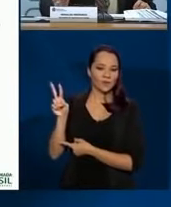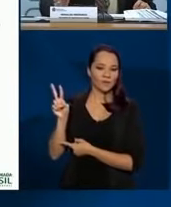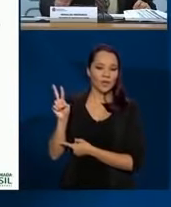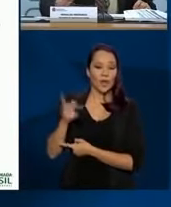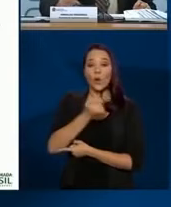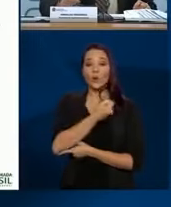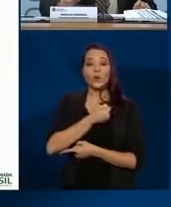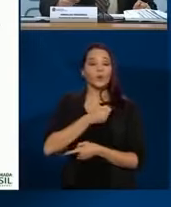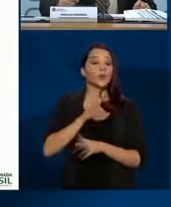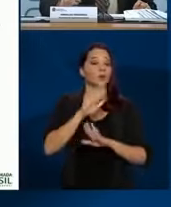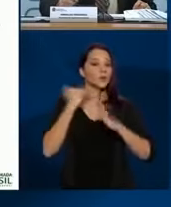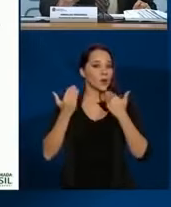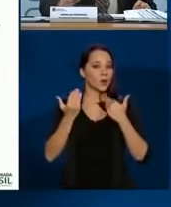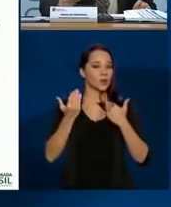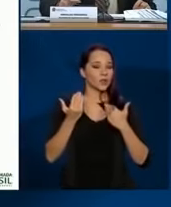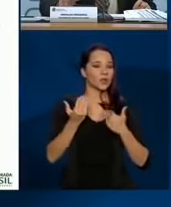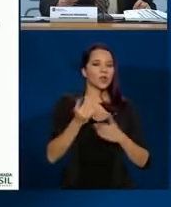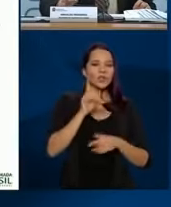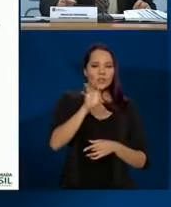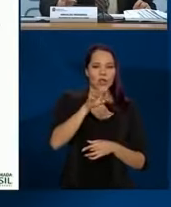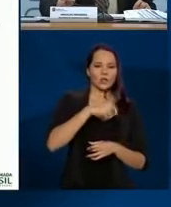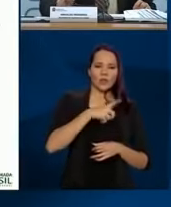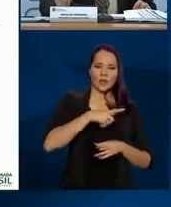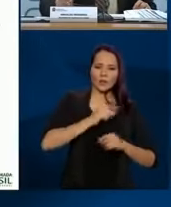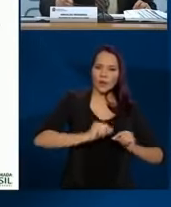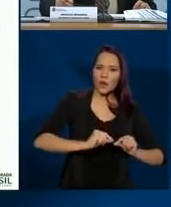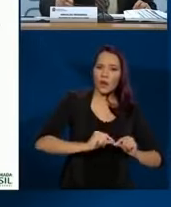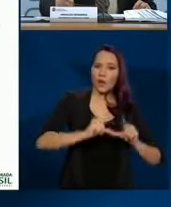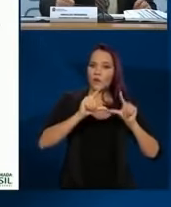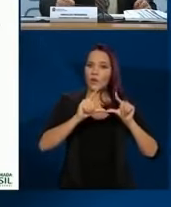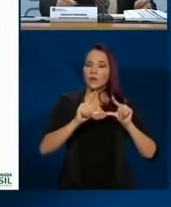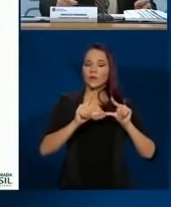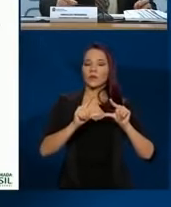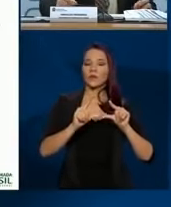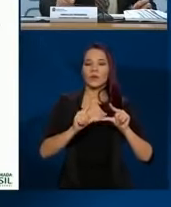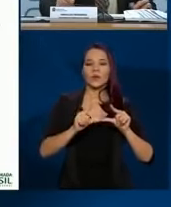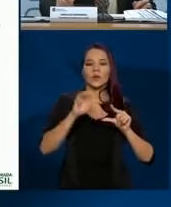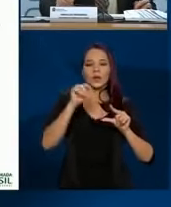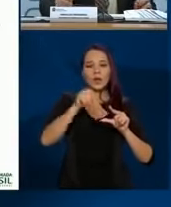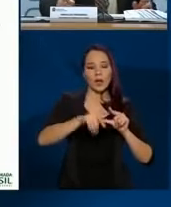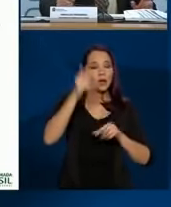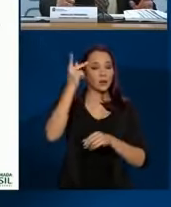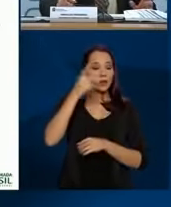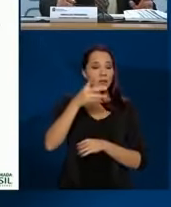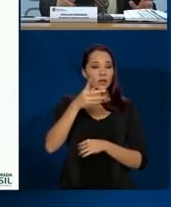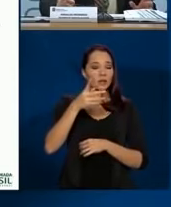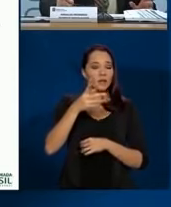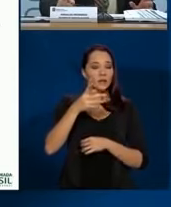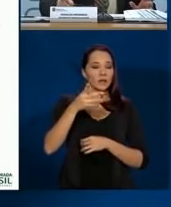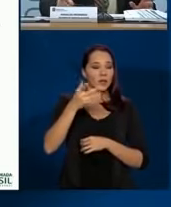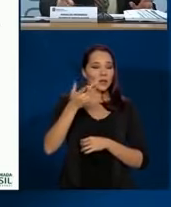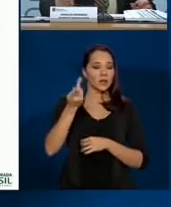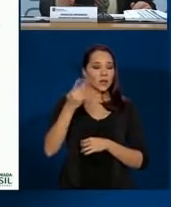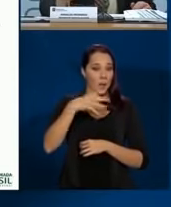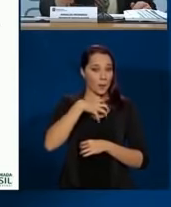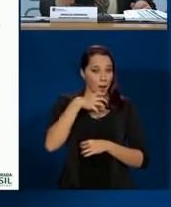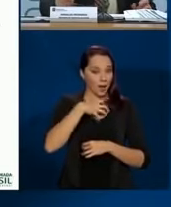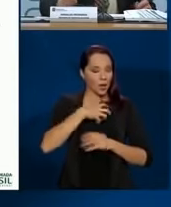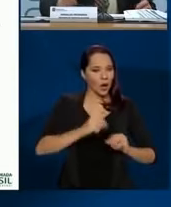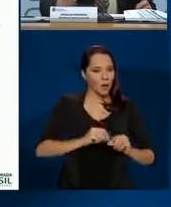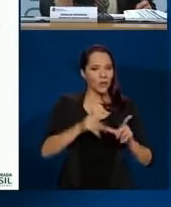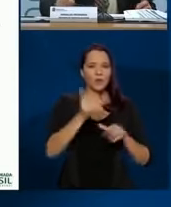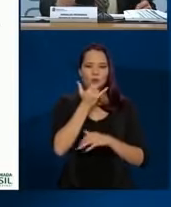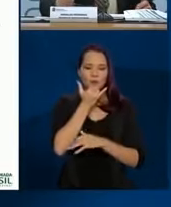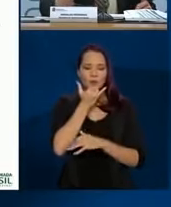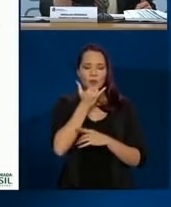número de óbito, só teve um incremento em Salvador, na Bahia, desculpa,